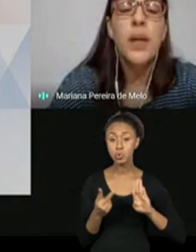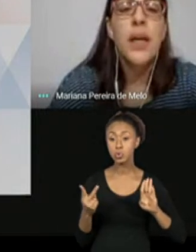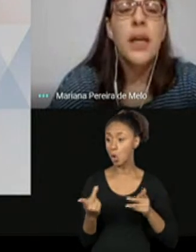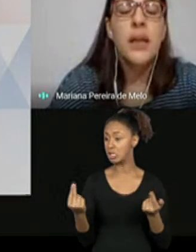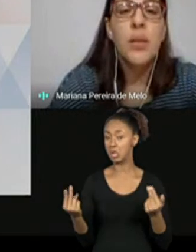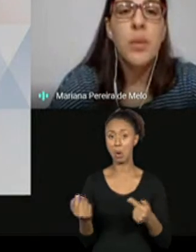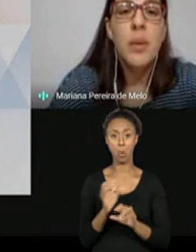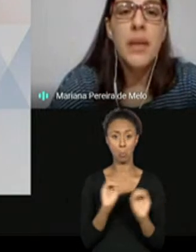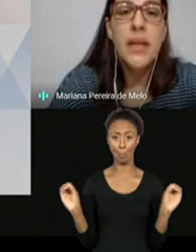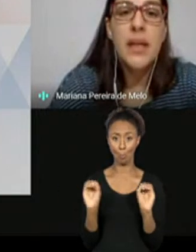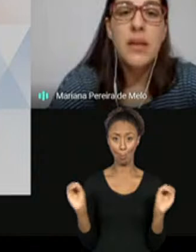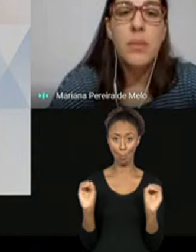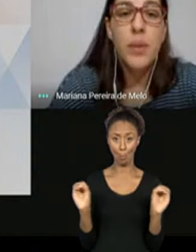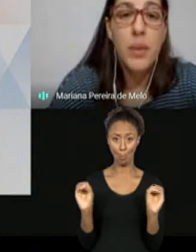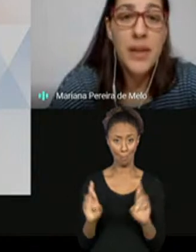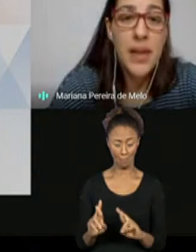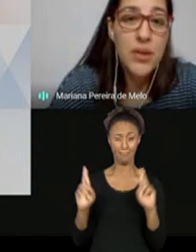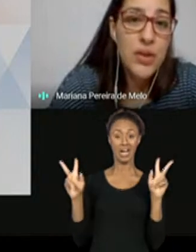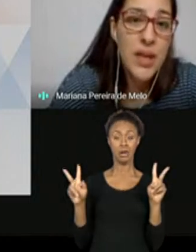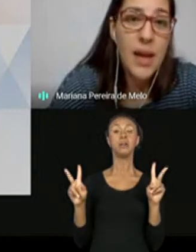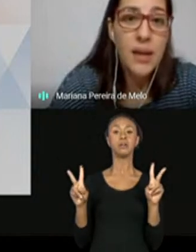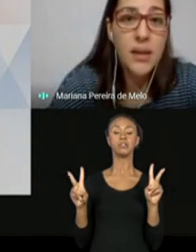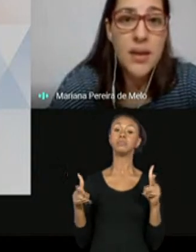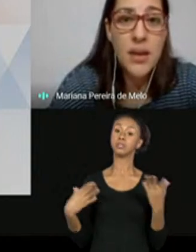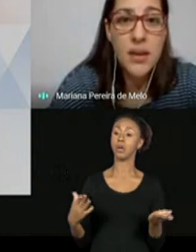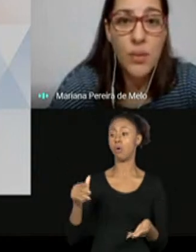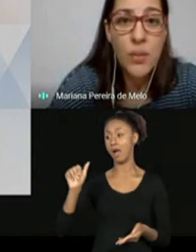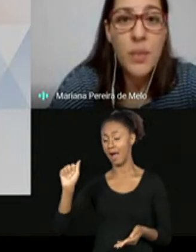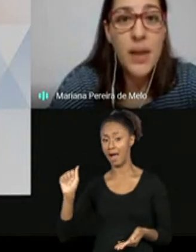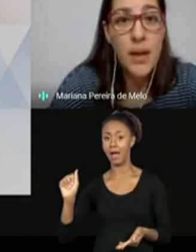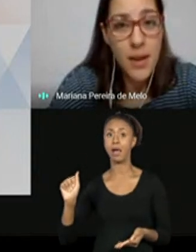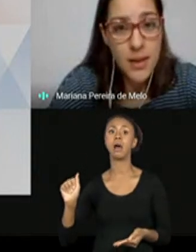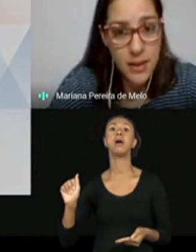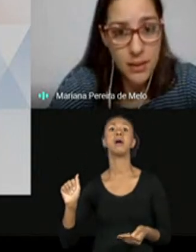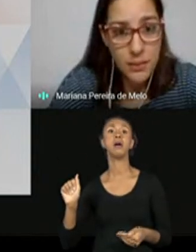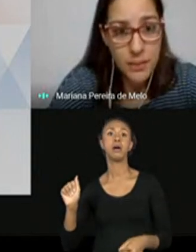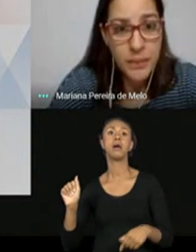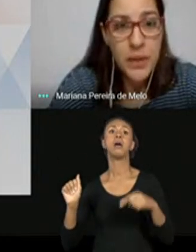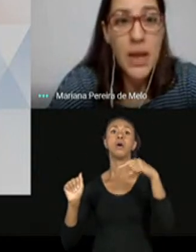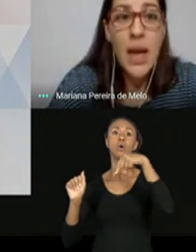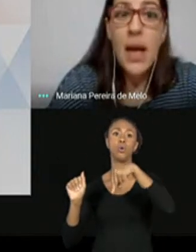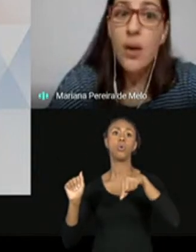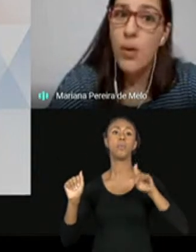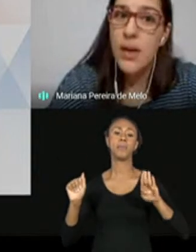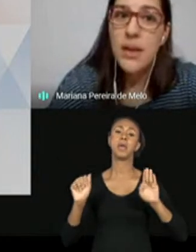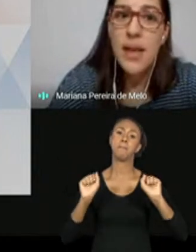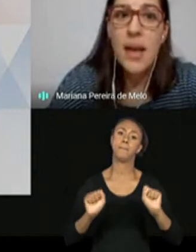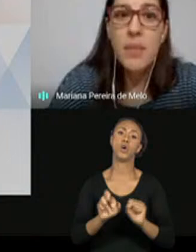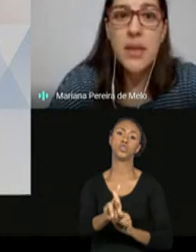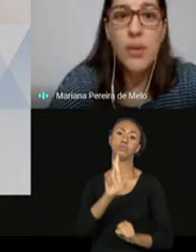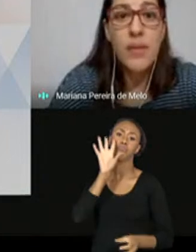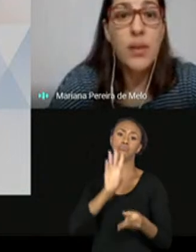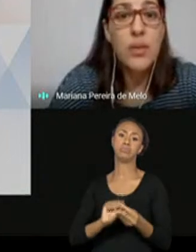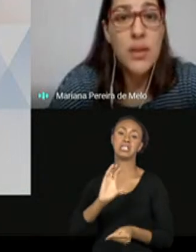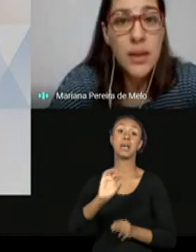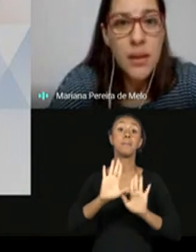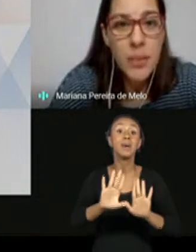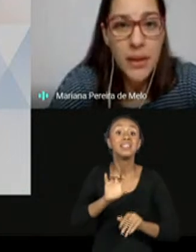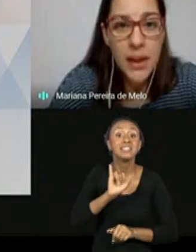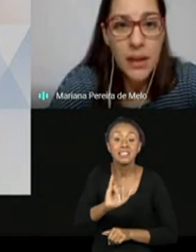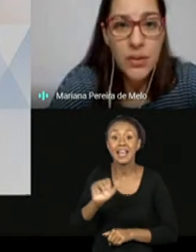comum, então probabilidade de A intersecção com B é zero. Agora, se A e B são